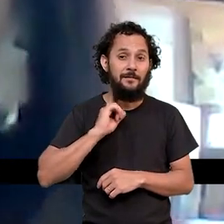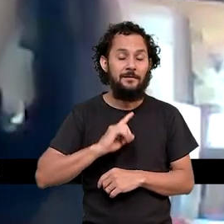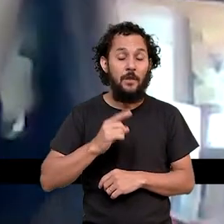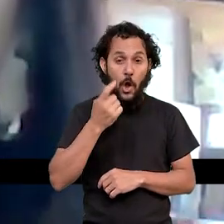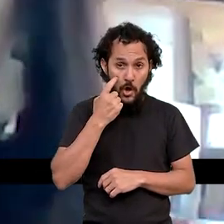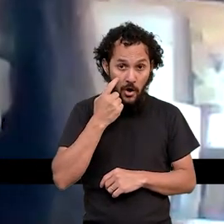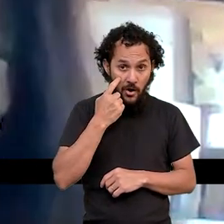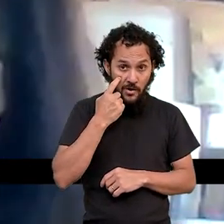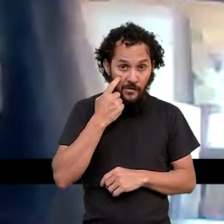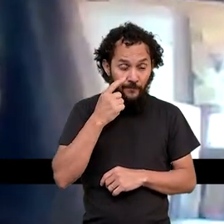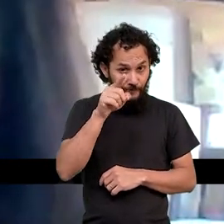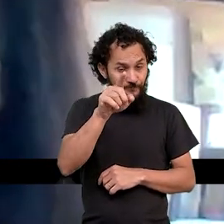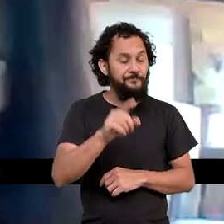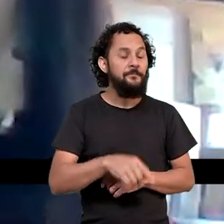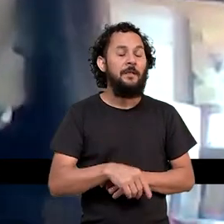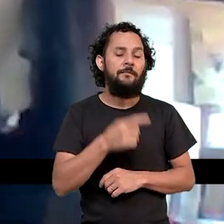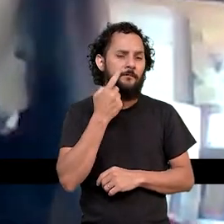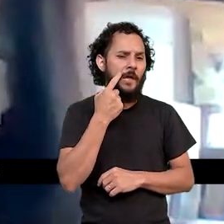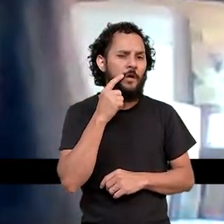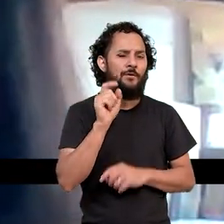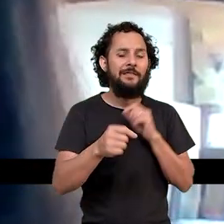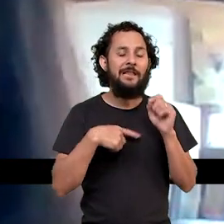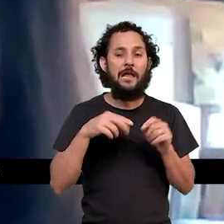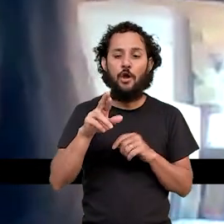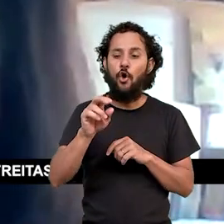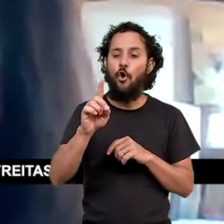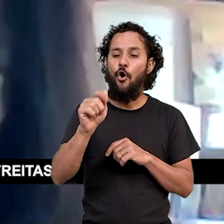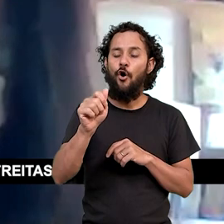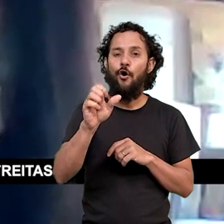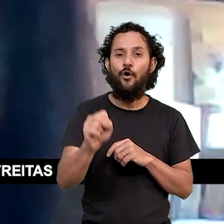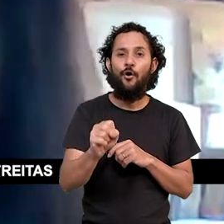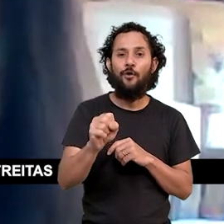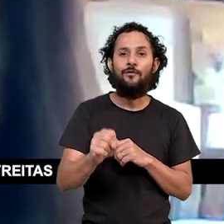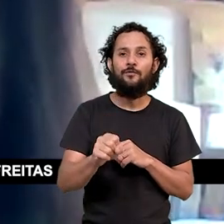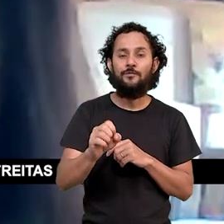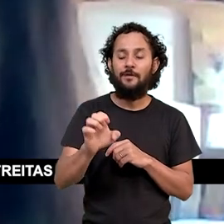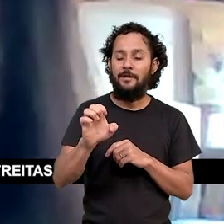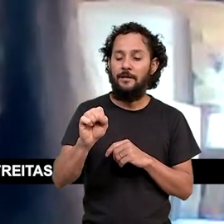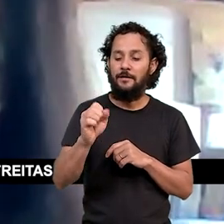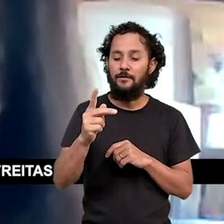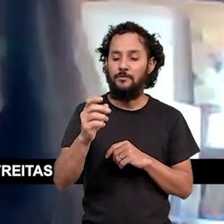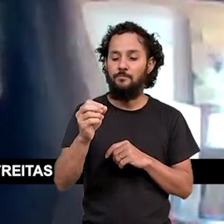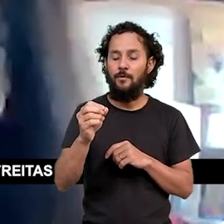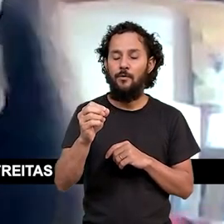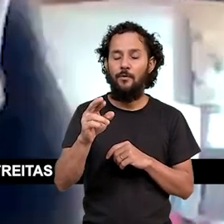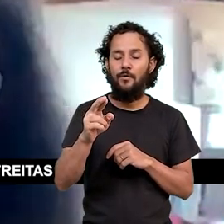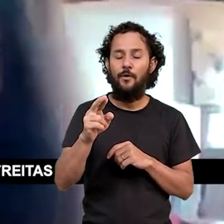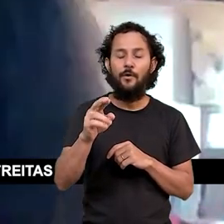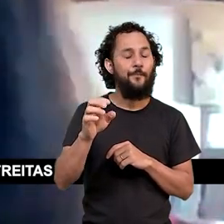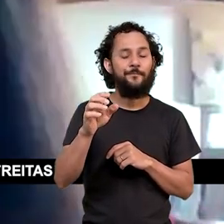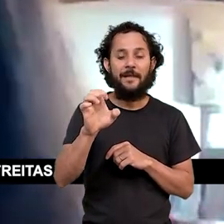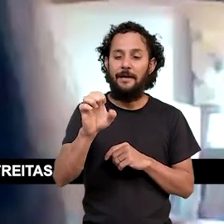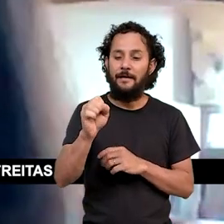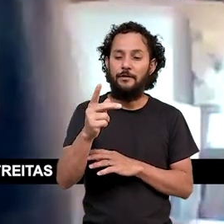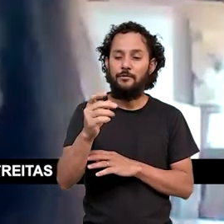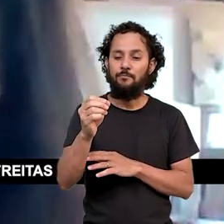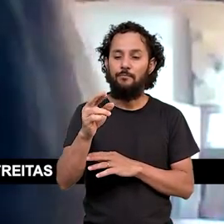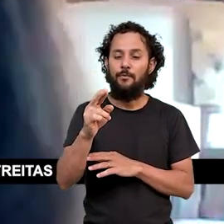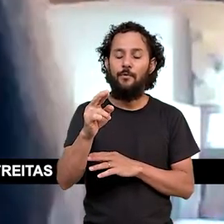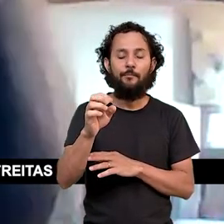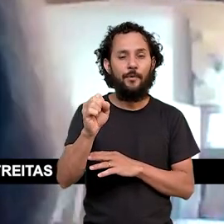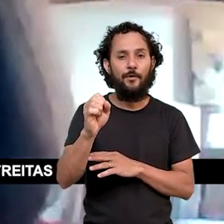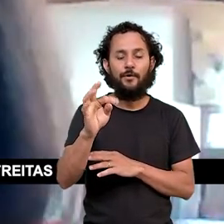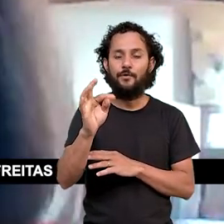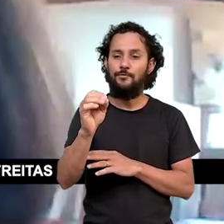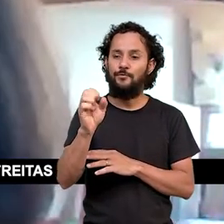Gerais. Imaginem vocês que nós vamos ter rodas dos expostos até mais ou menos